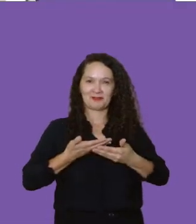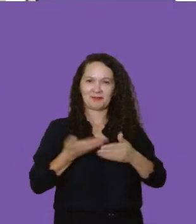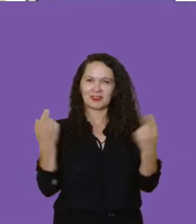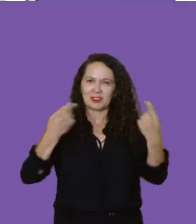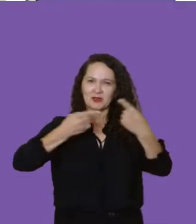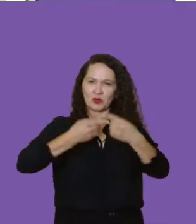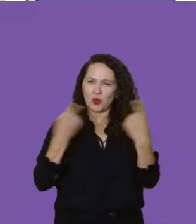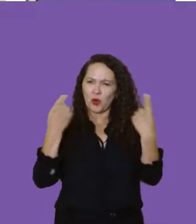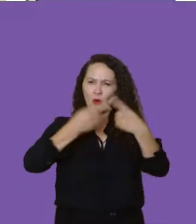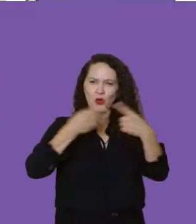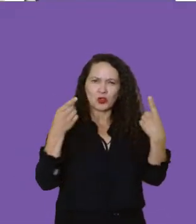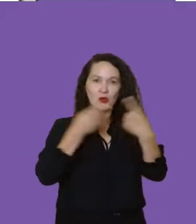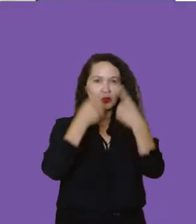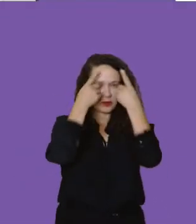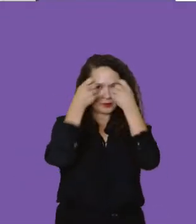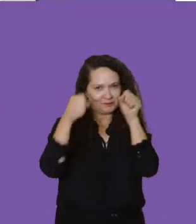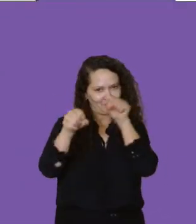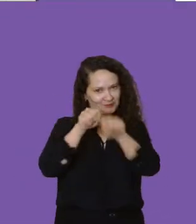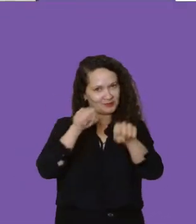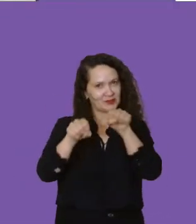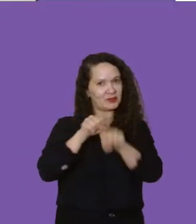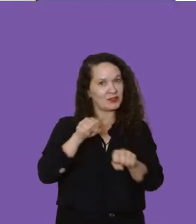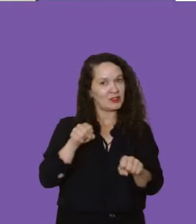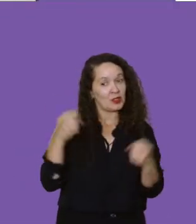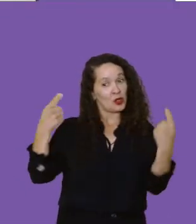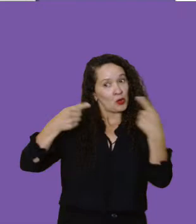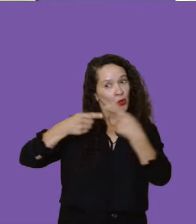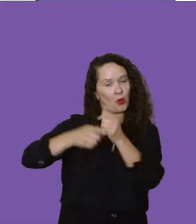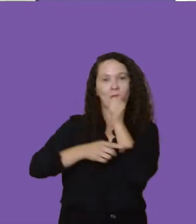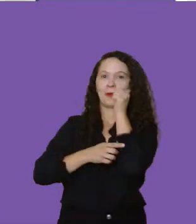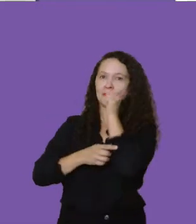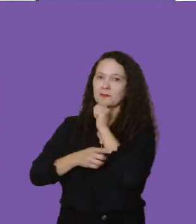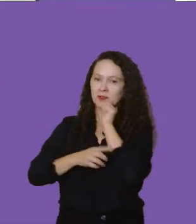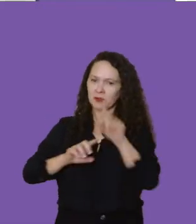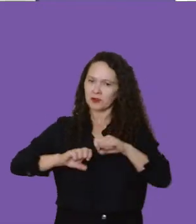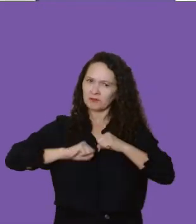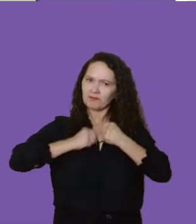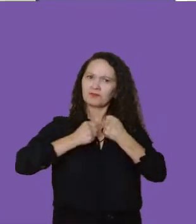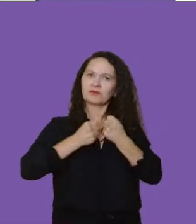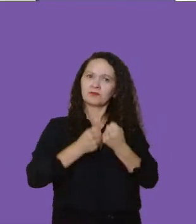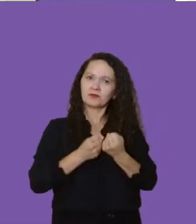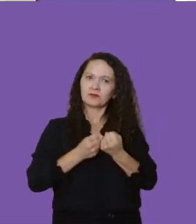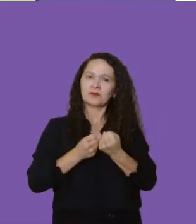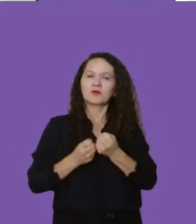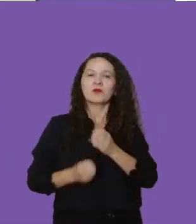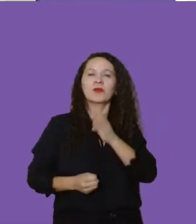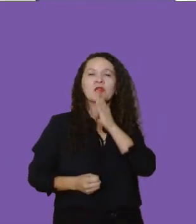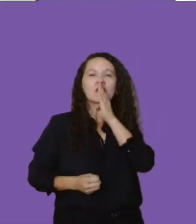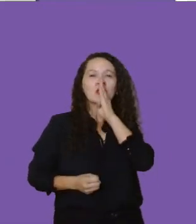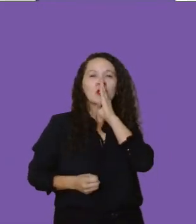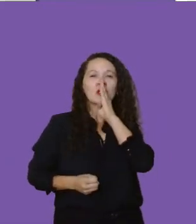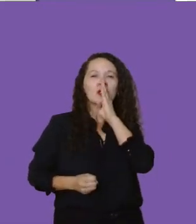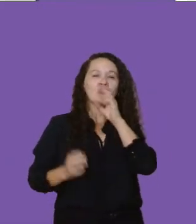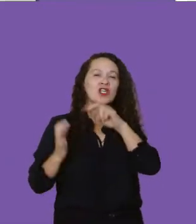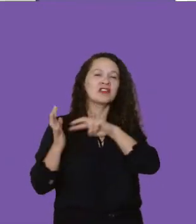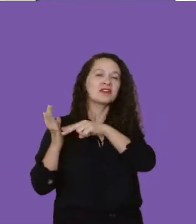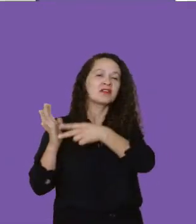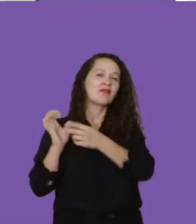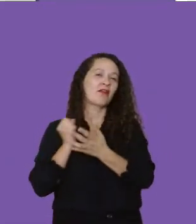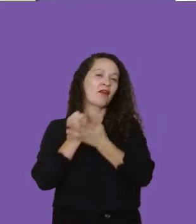Enfrentamento à violência. A violência é contra as mulheres. O silêncio é cúmplice da